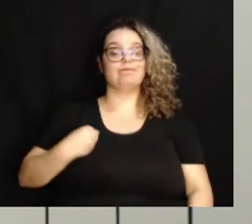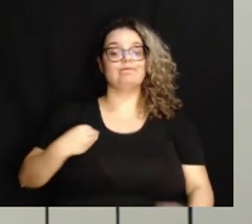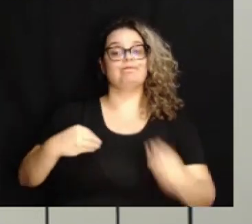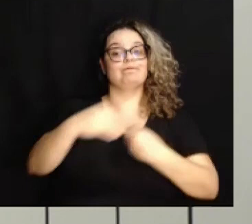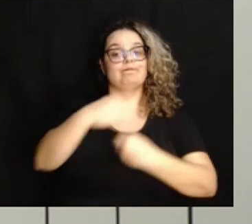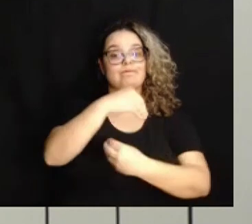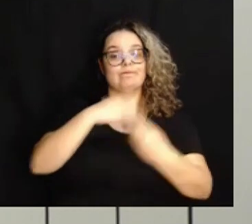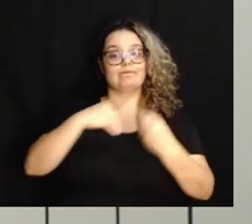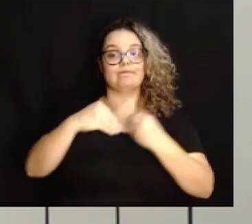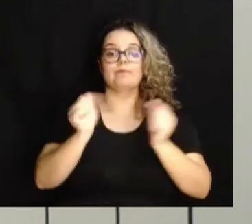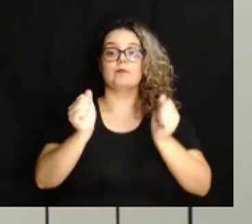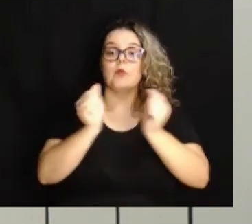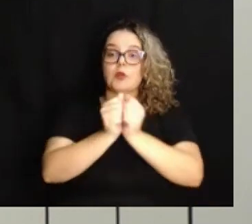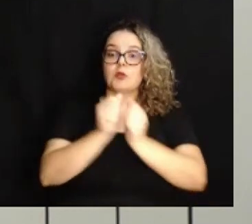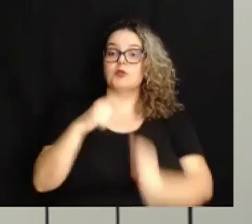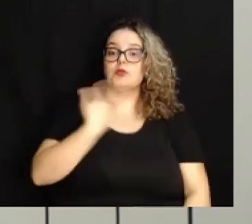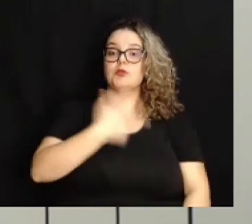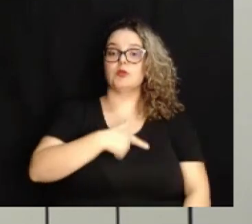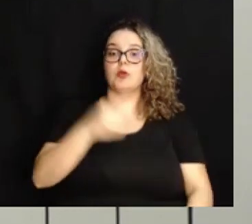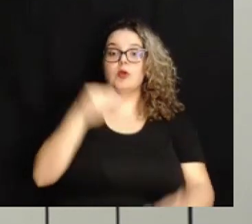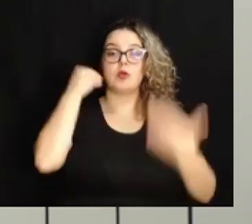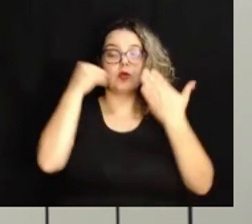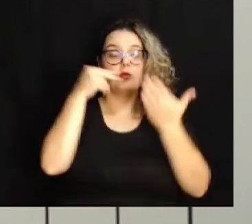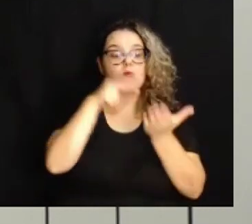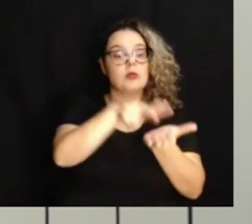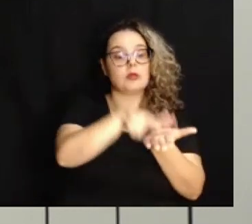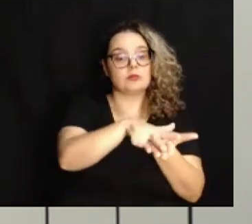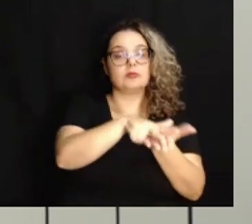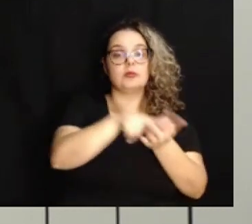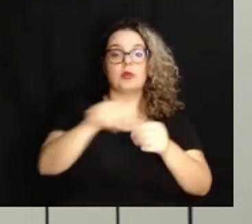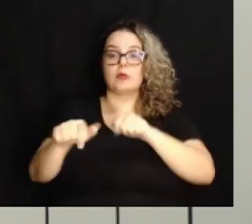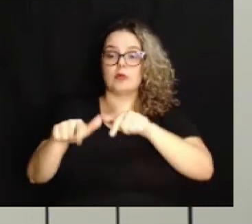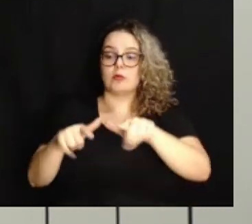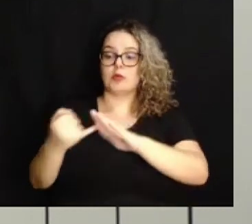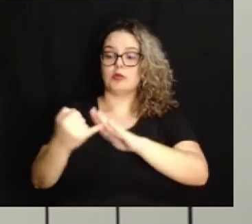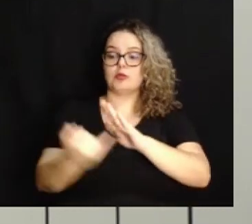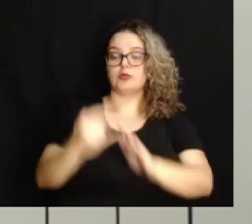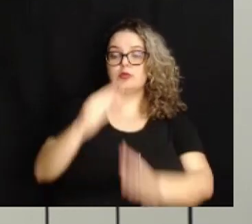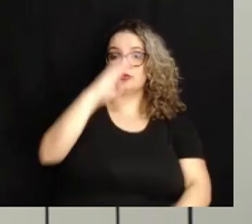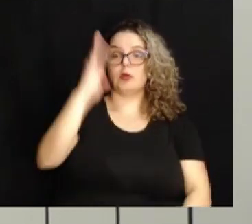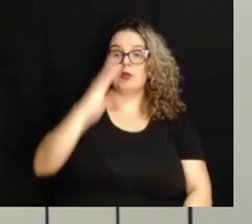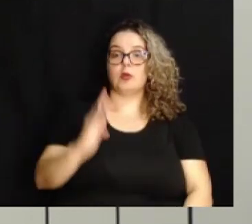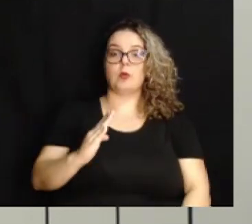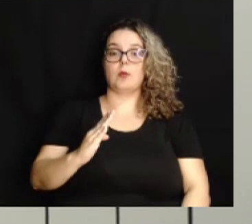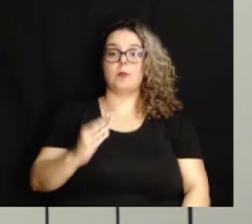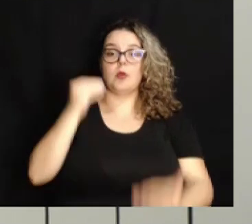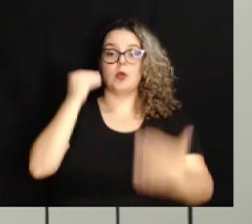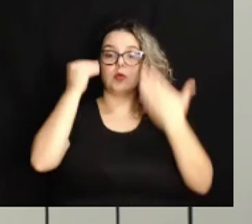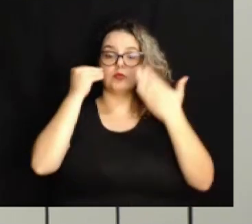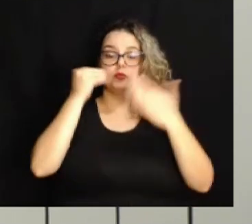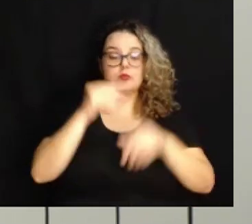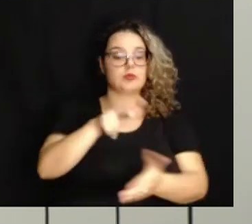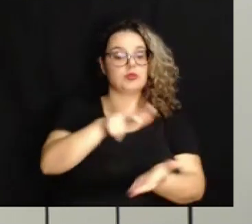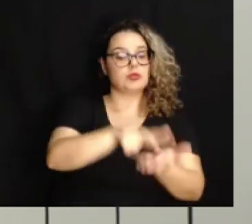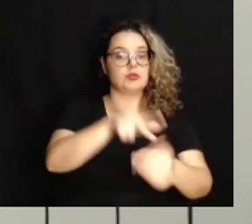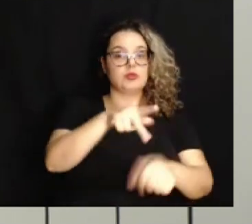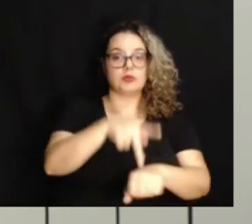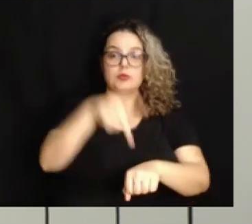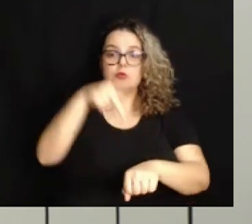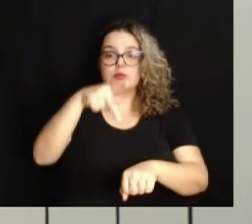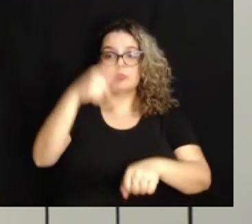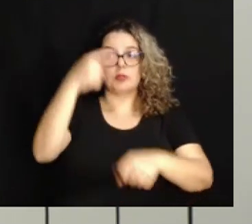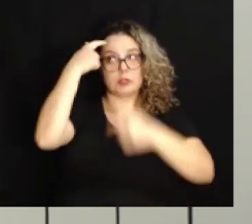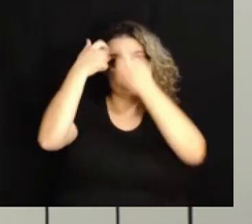está o psicanalista formado pelo Instituto Brasileiro de Psicanálise com pós-graduação em Neurociência